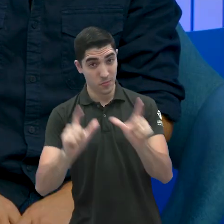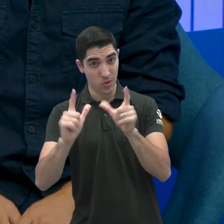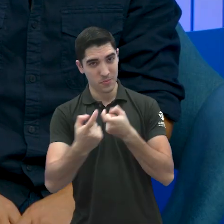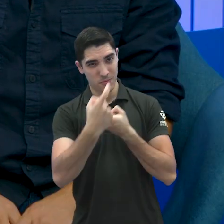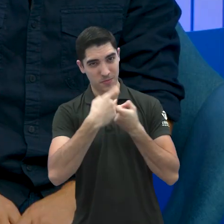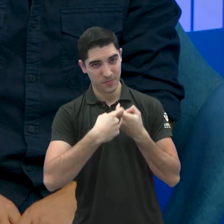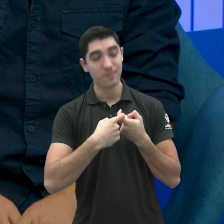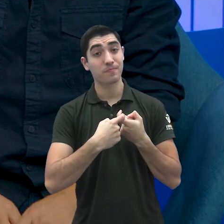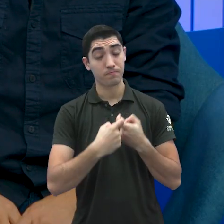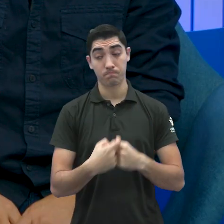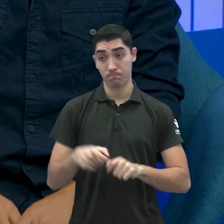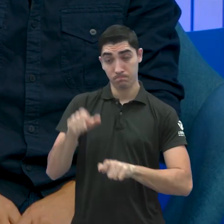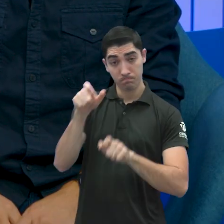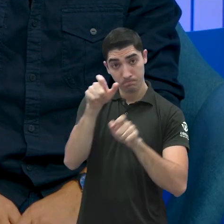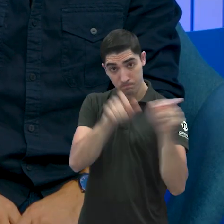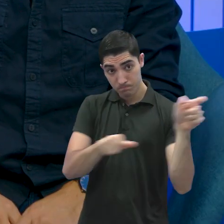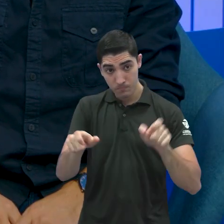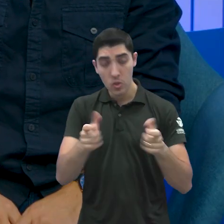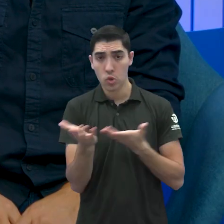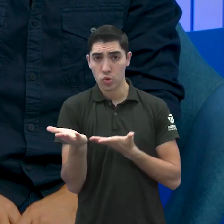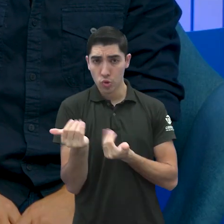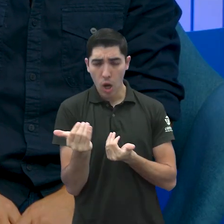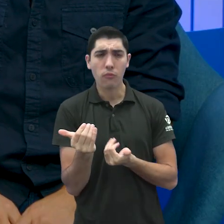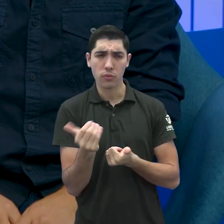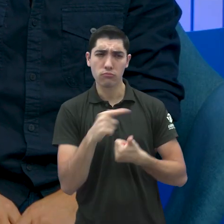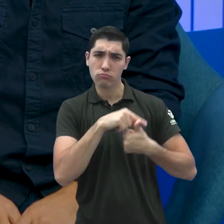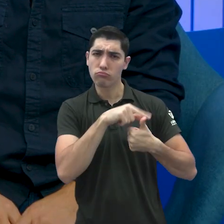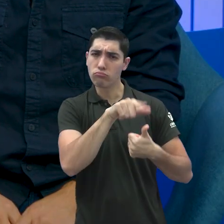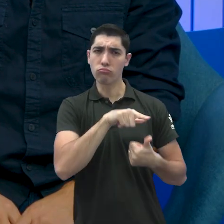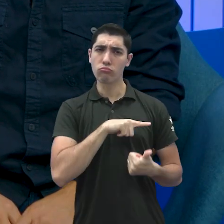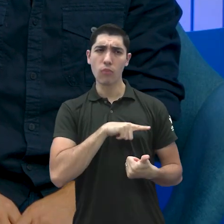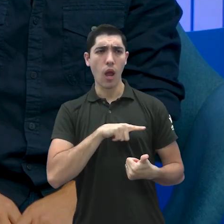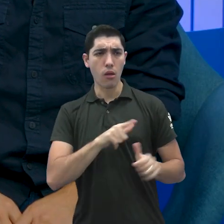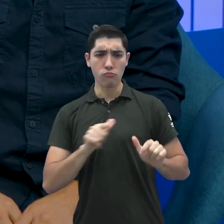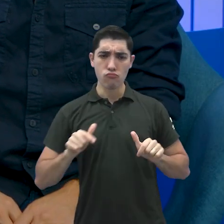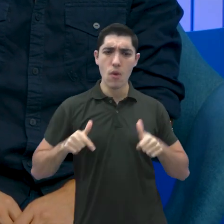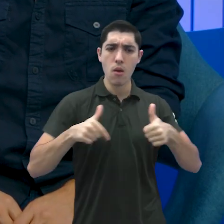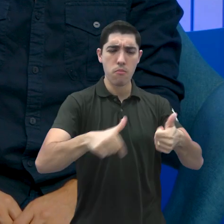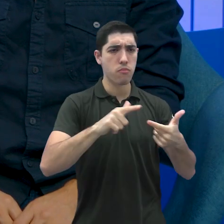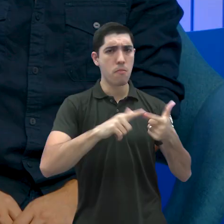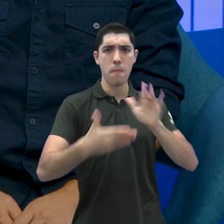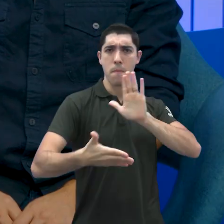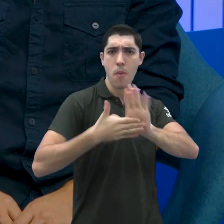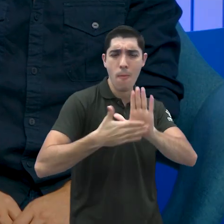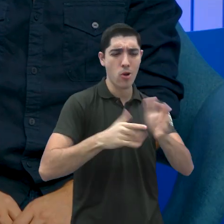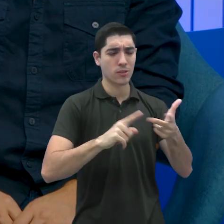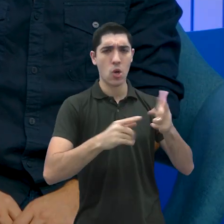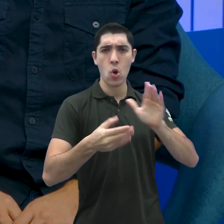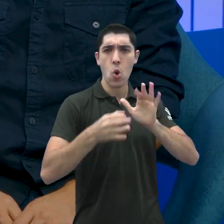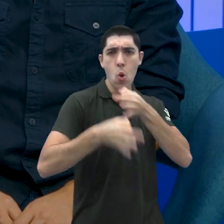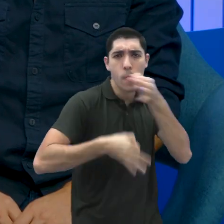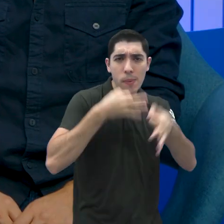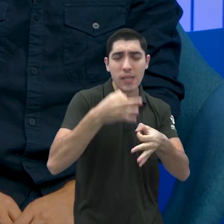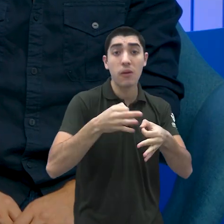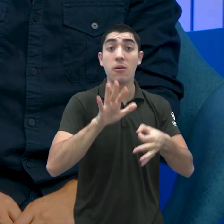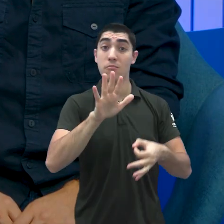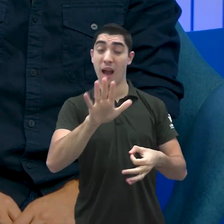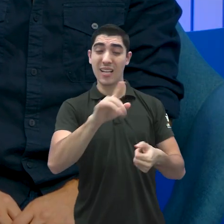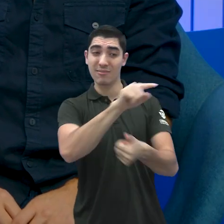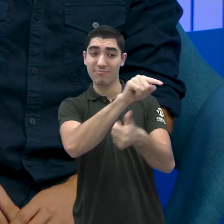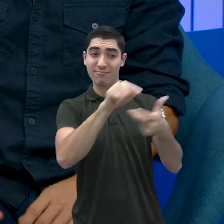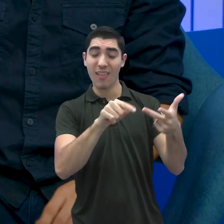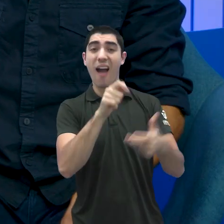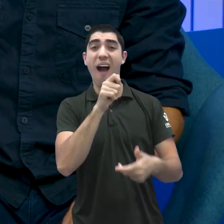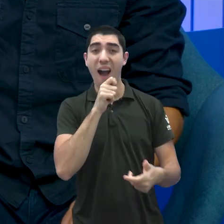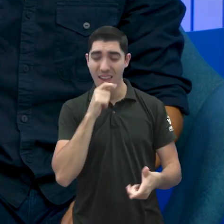Voltamos com o Sobre Política. A juventude tem voz, opinião e propostas, mas ainda enfrenta barreiras para estar